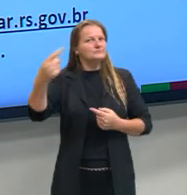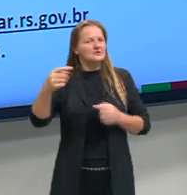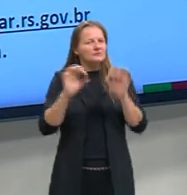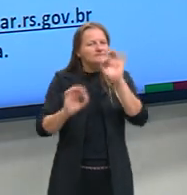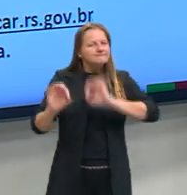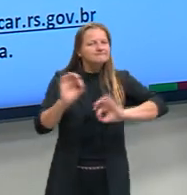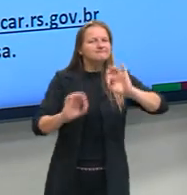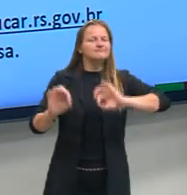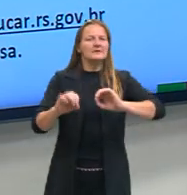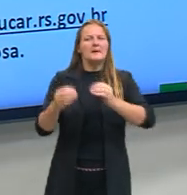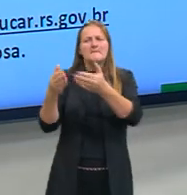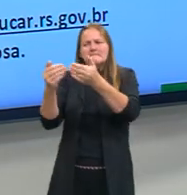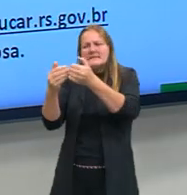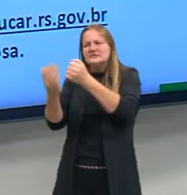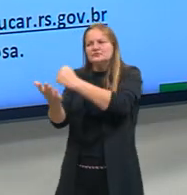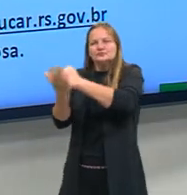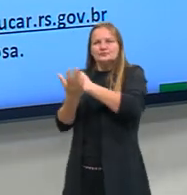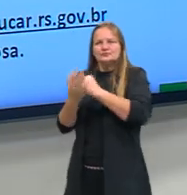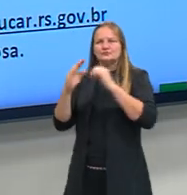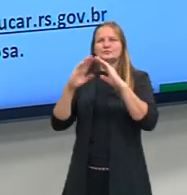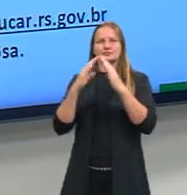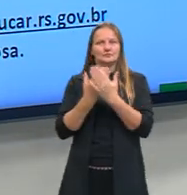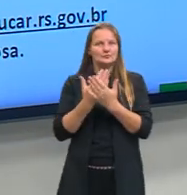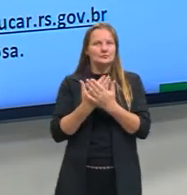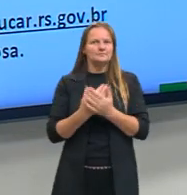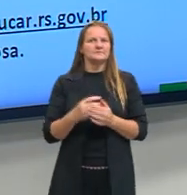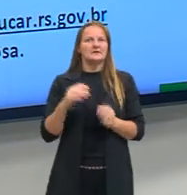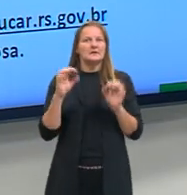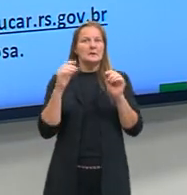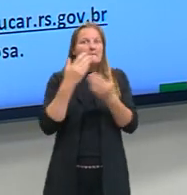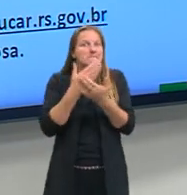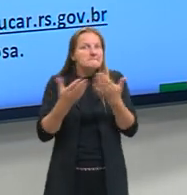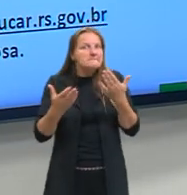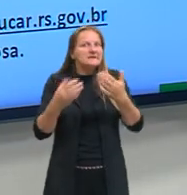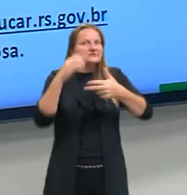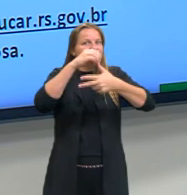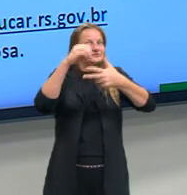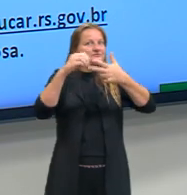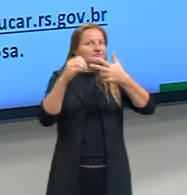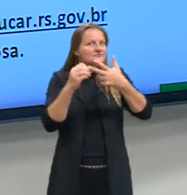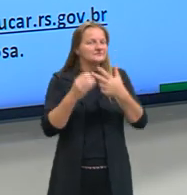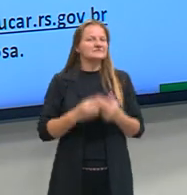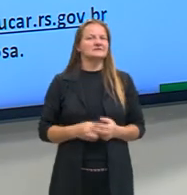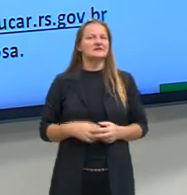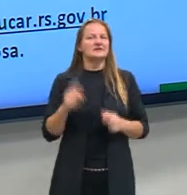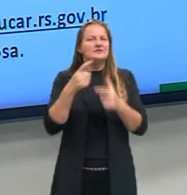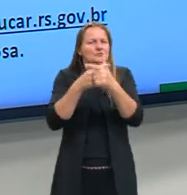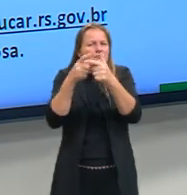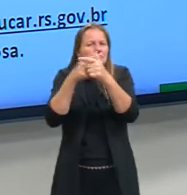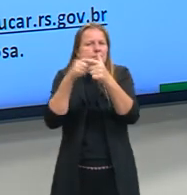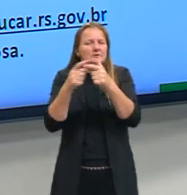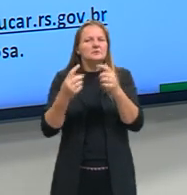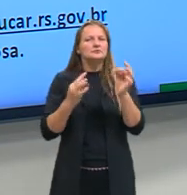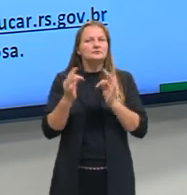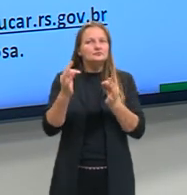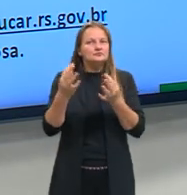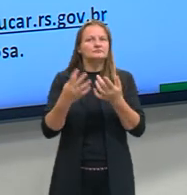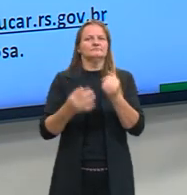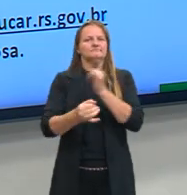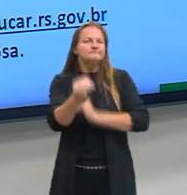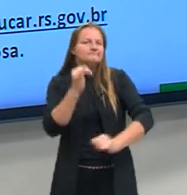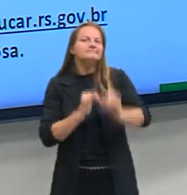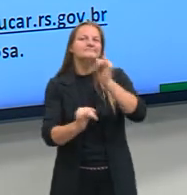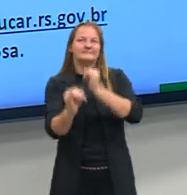se precisar Peça ajuda para ir na escola não deixe chegar perto a data que às vezes dá problema né de congestionamento na